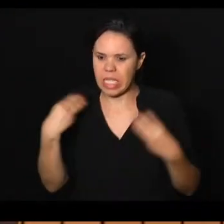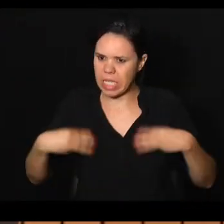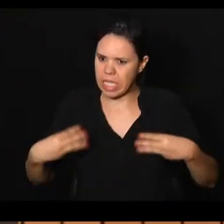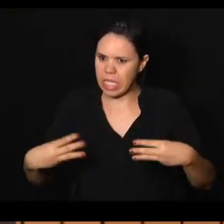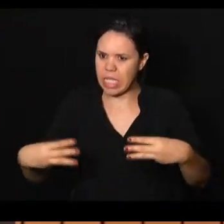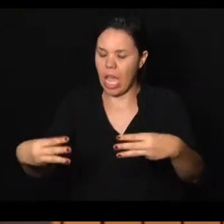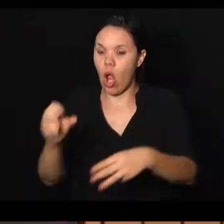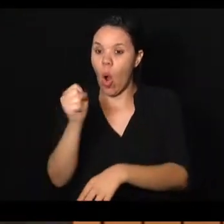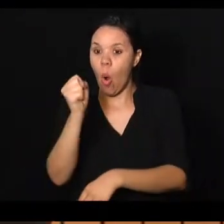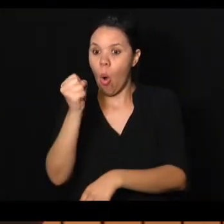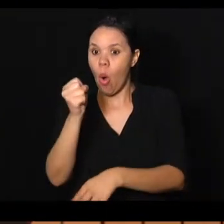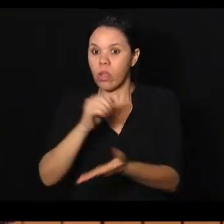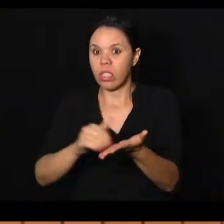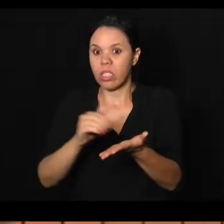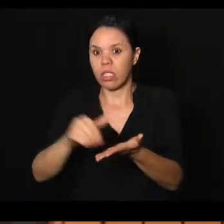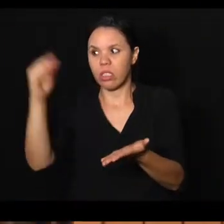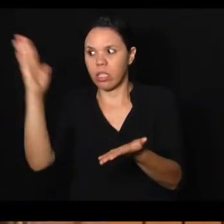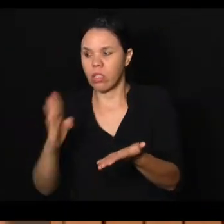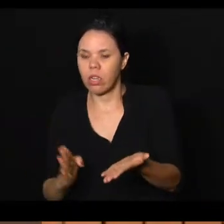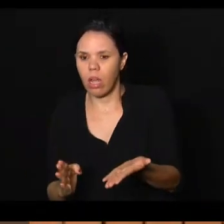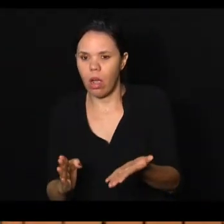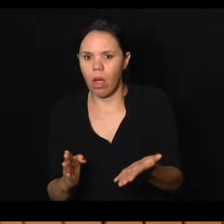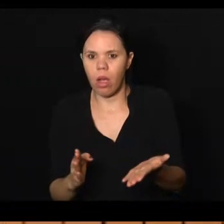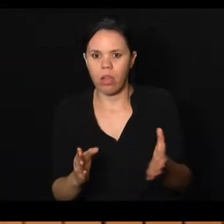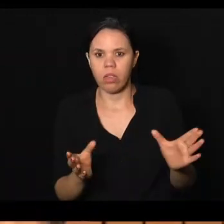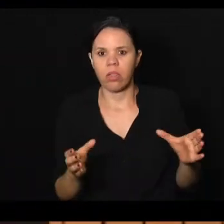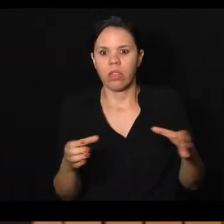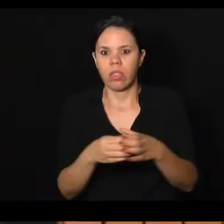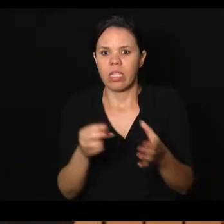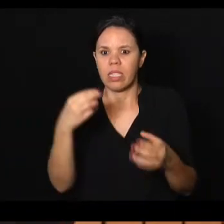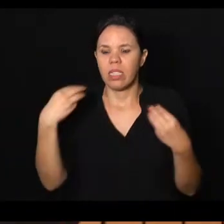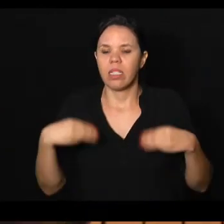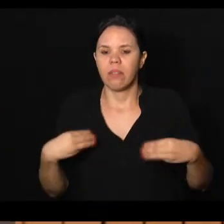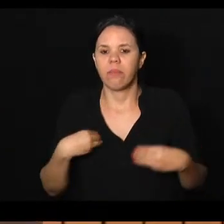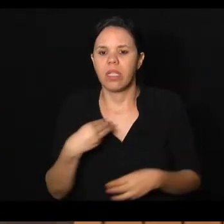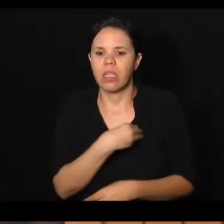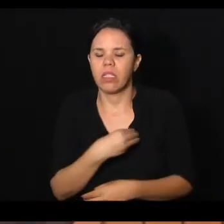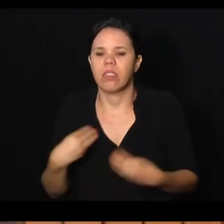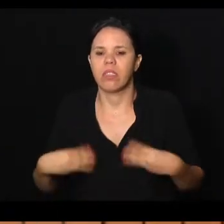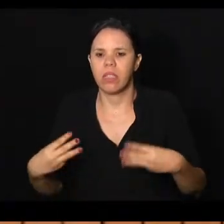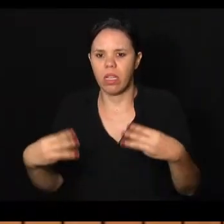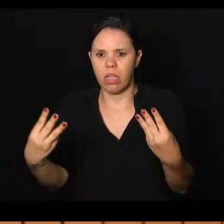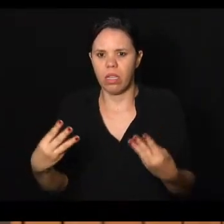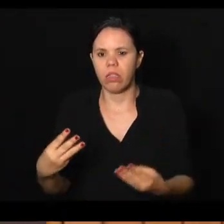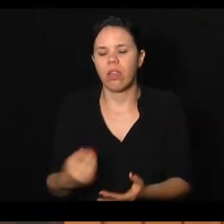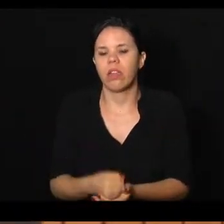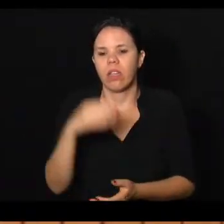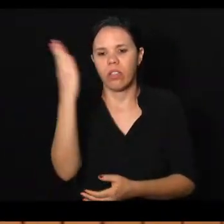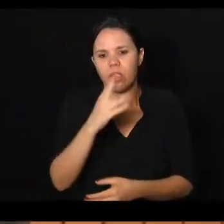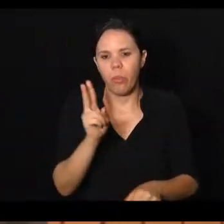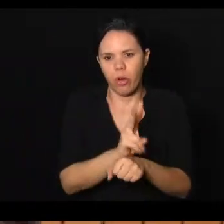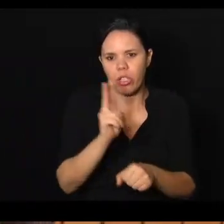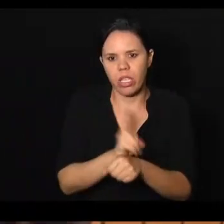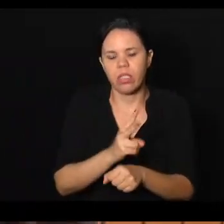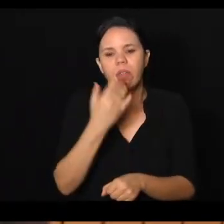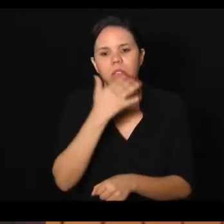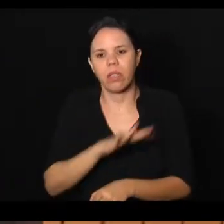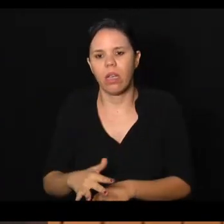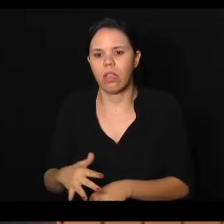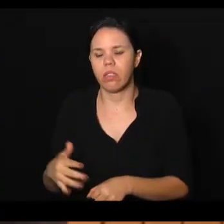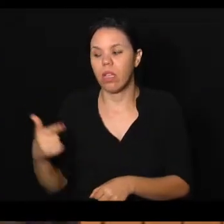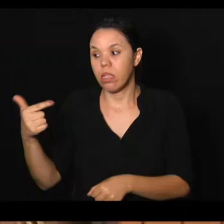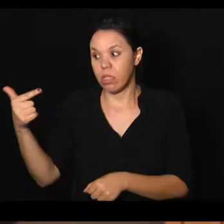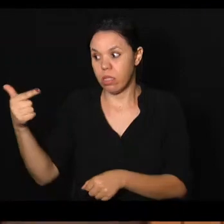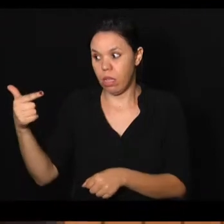nacionais. Secretaria Nacional da Proteção da Criança. A segunda secretaria, vereadores, pastores, líderes que